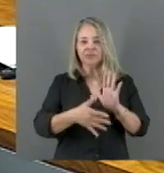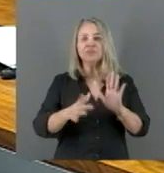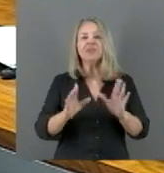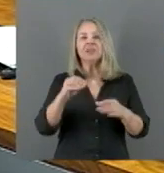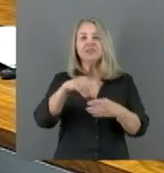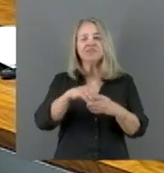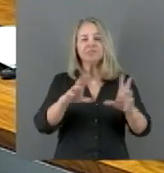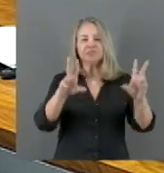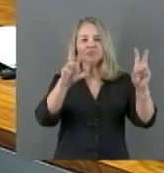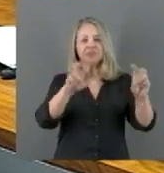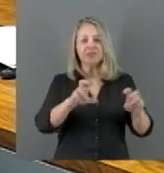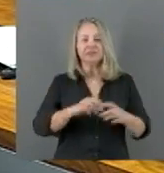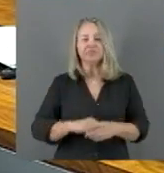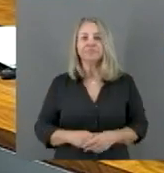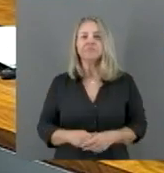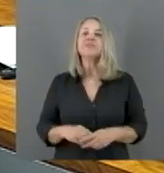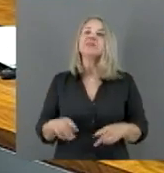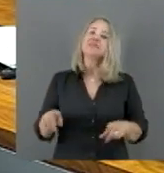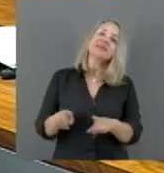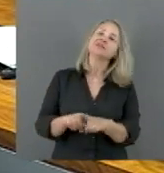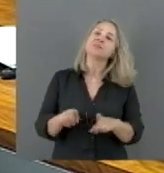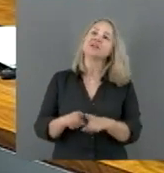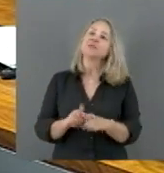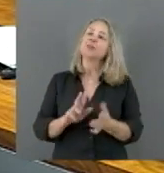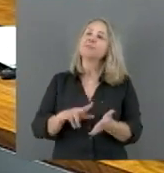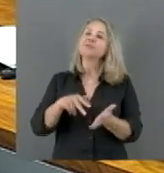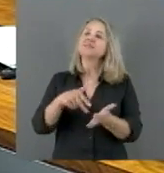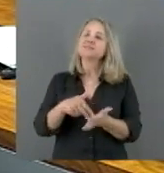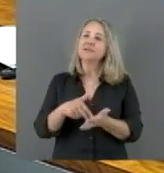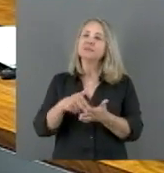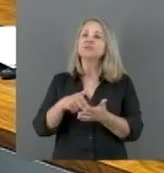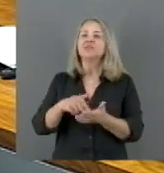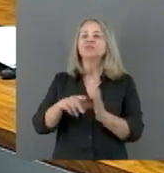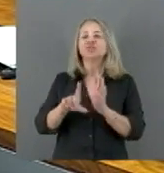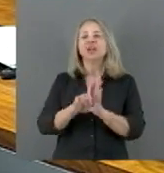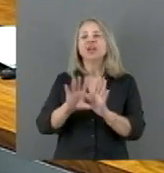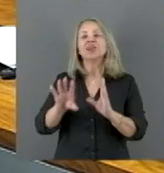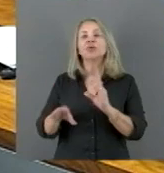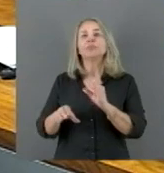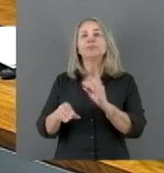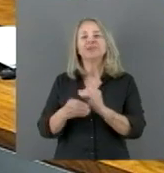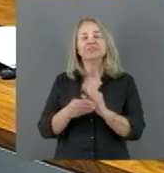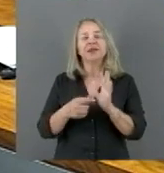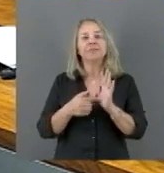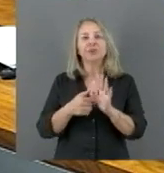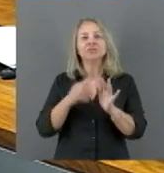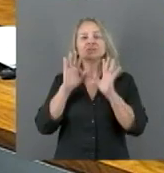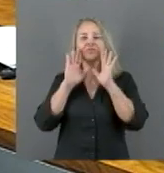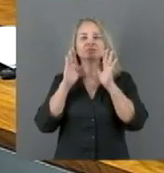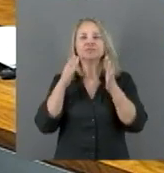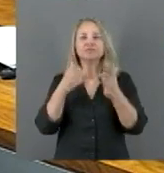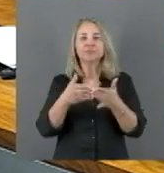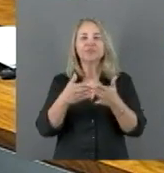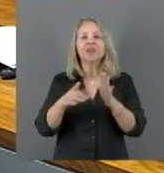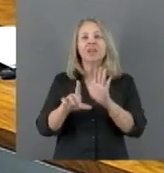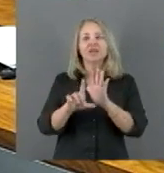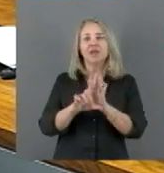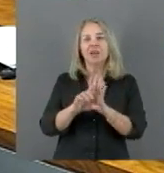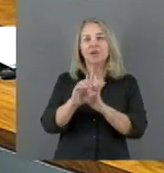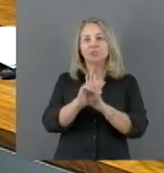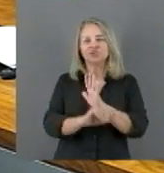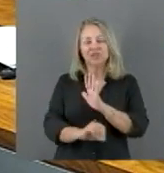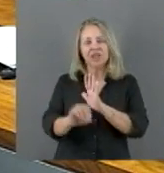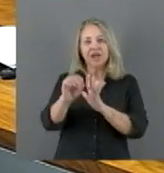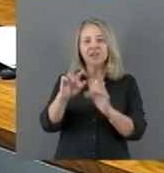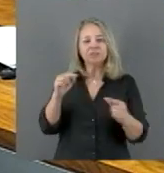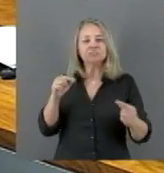também imposição constitucional de que lei complementar normatize o tema em foco, motivo que a lei ordinária é adequada